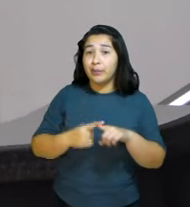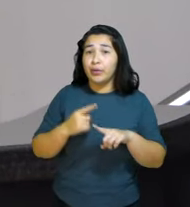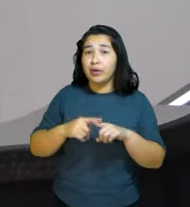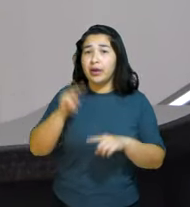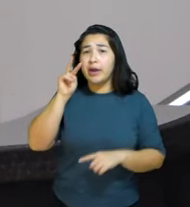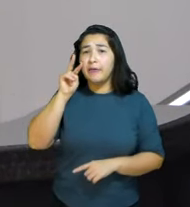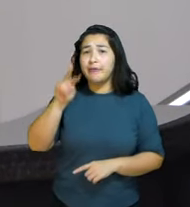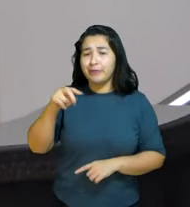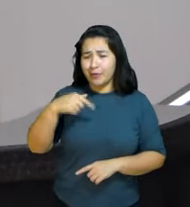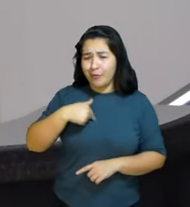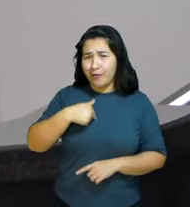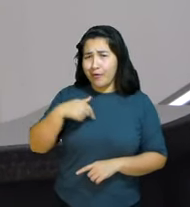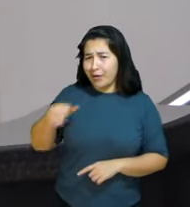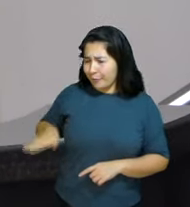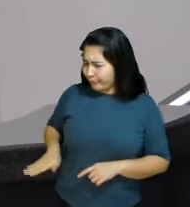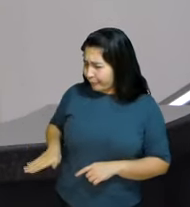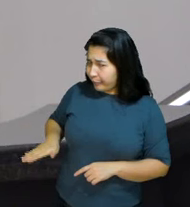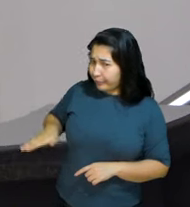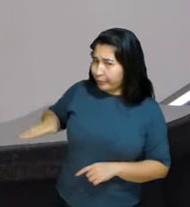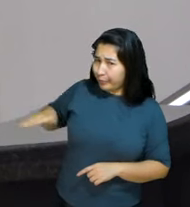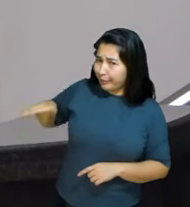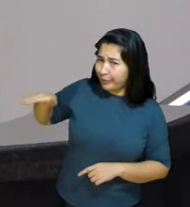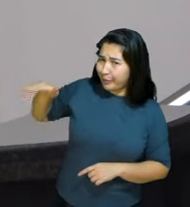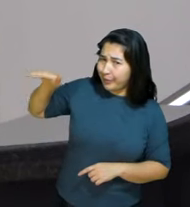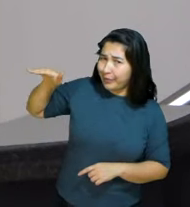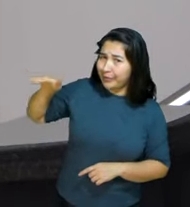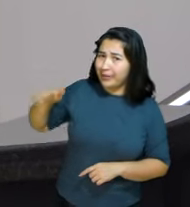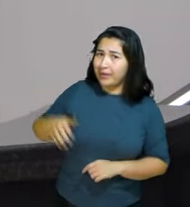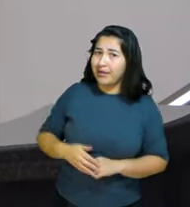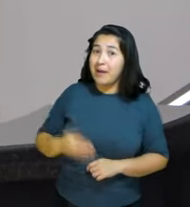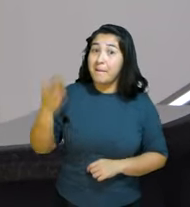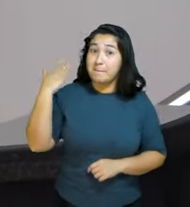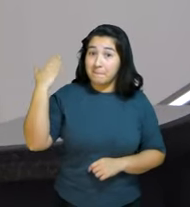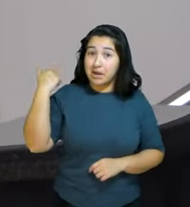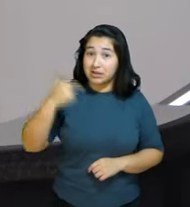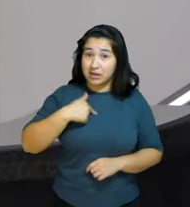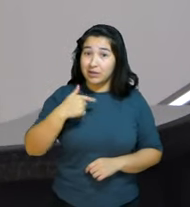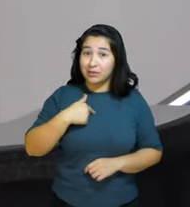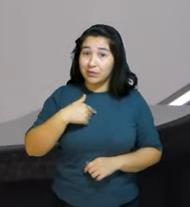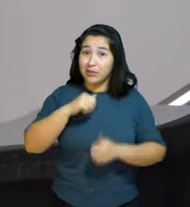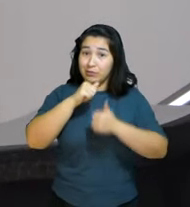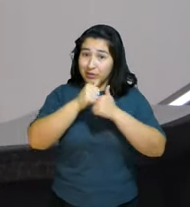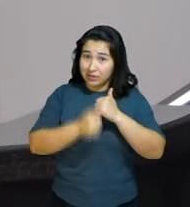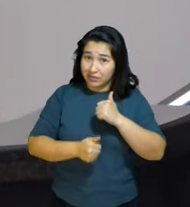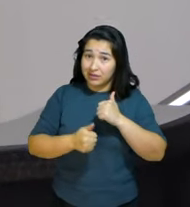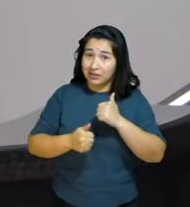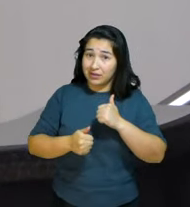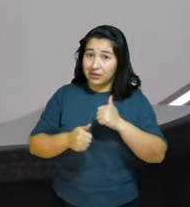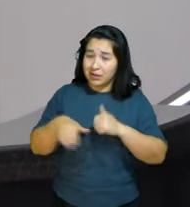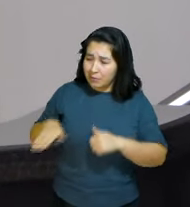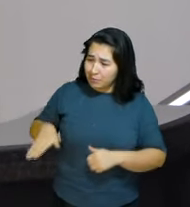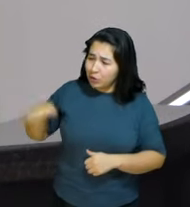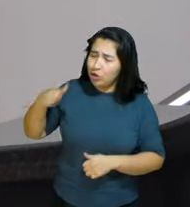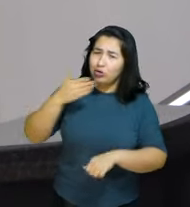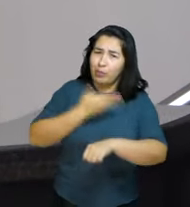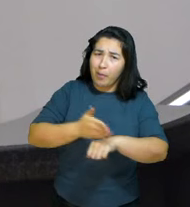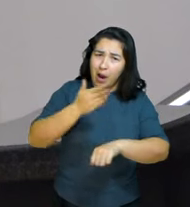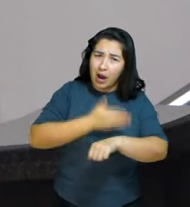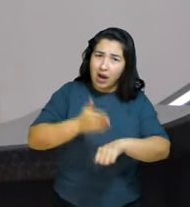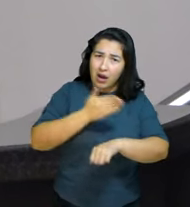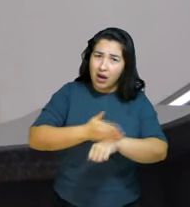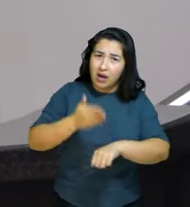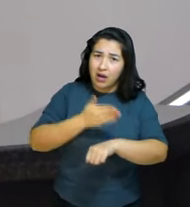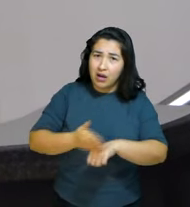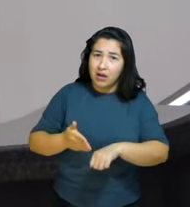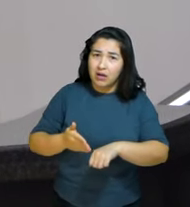no esporte dentro de Santa Catarina, né? Eu também fui atleta, desde muito pequena, e treinei muito a marcha